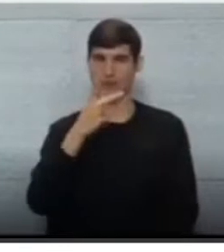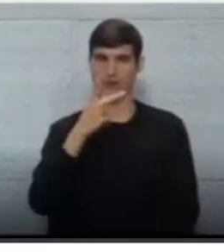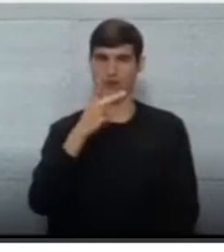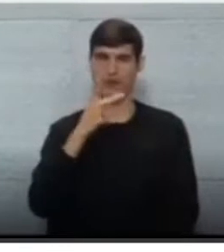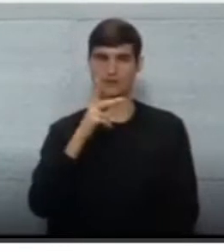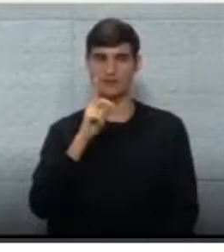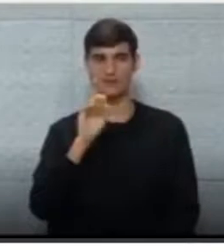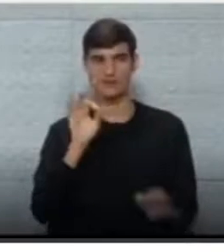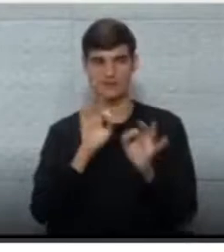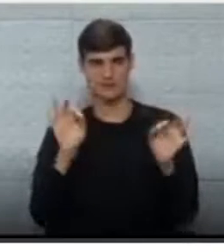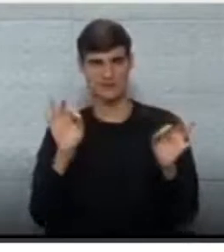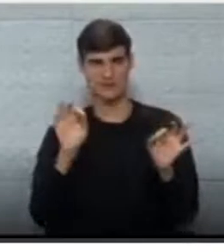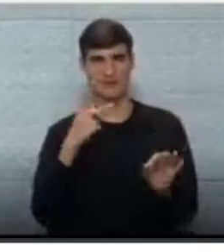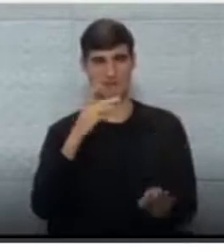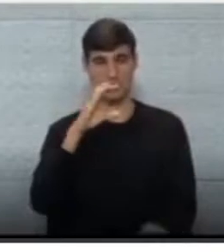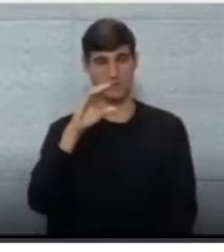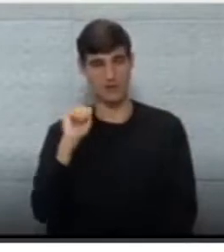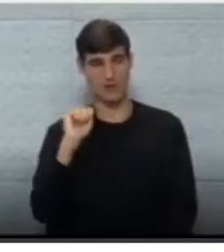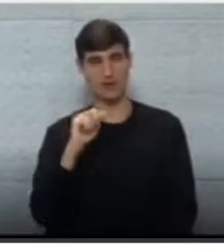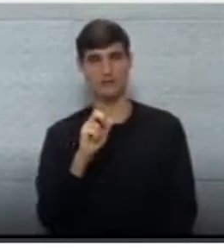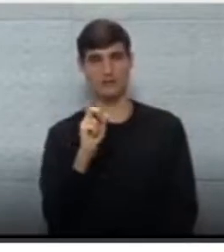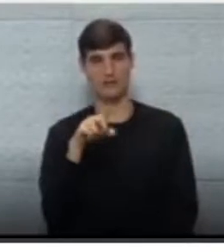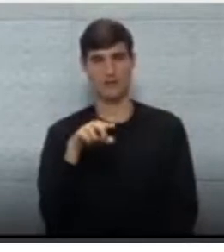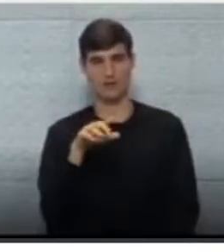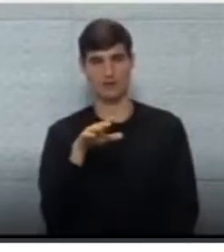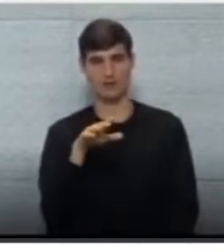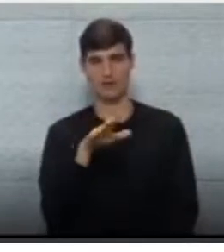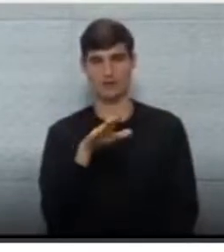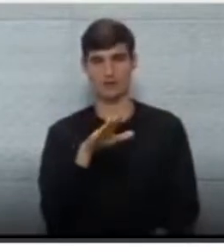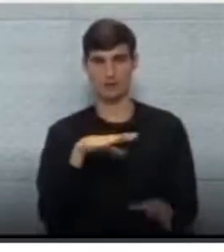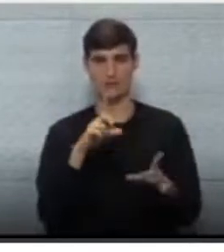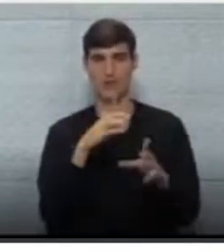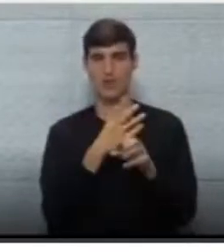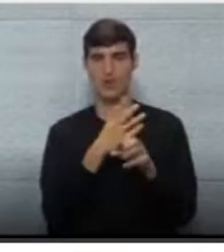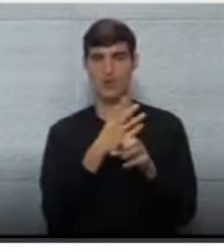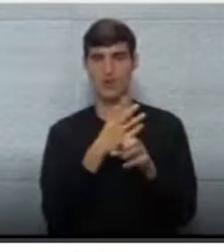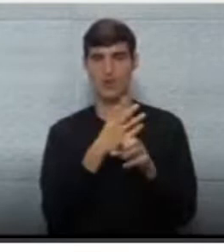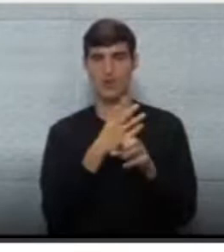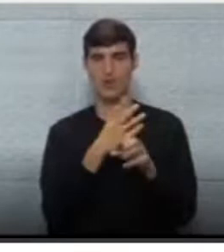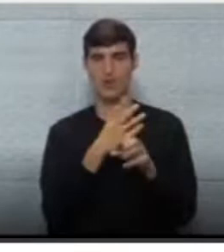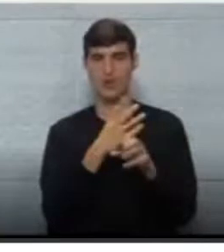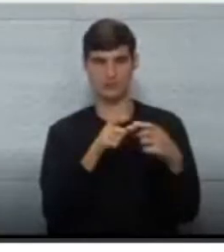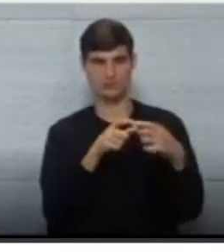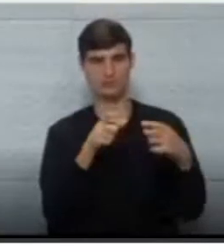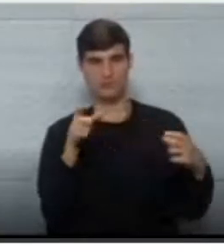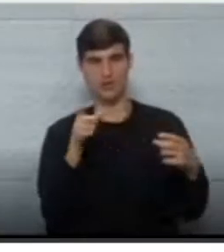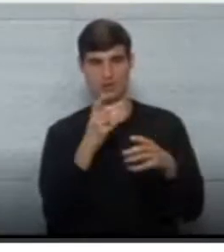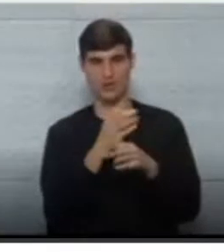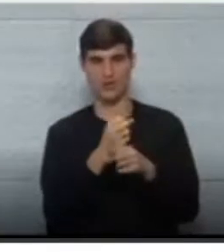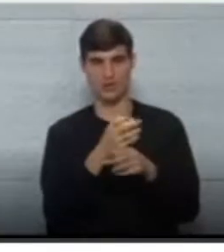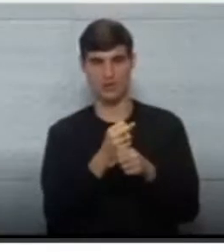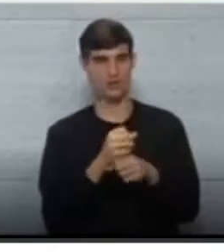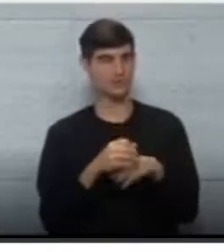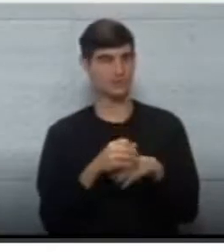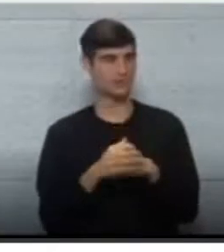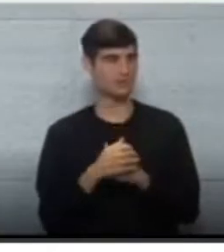agar simples, o PCA, que é o agar de contagem ou placa de